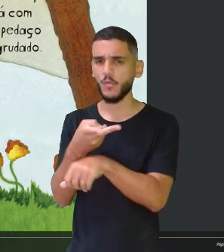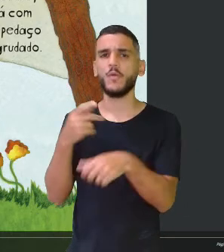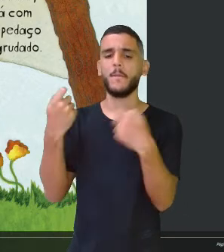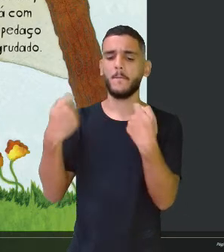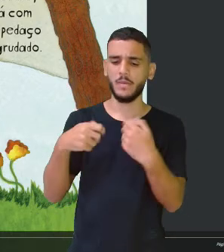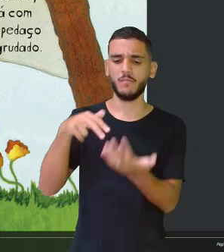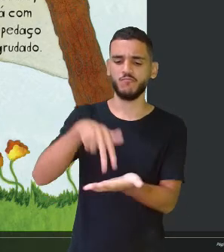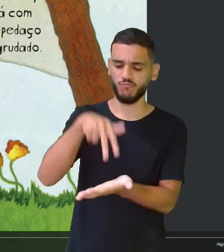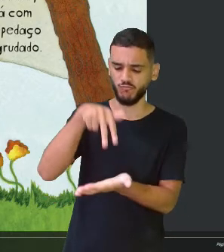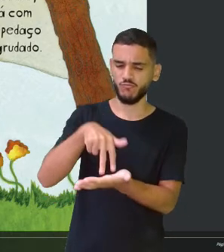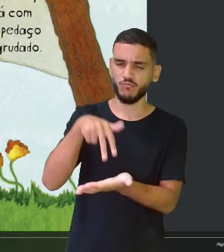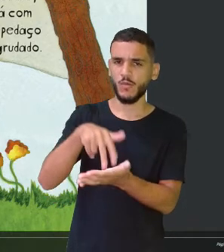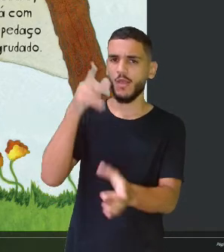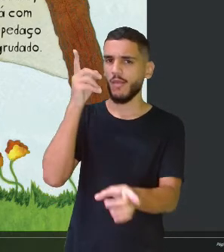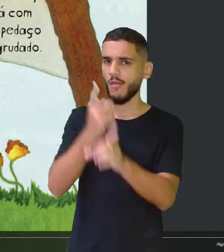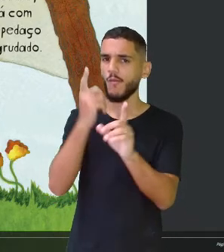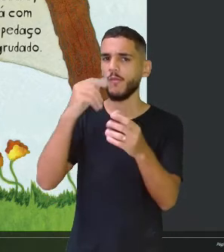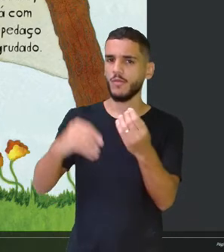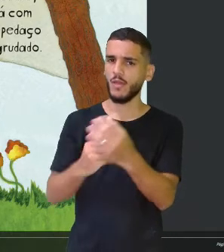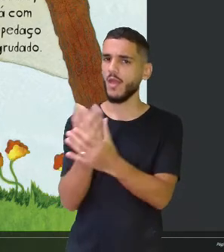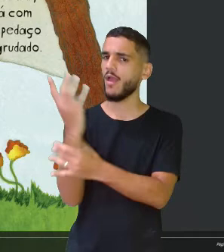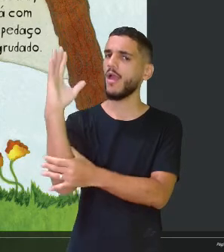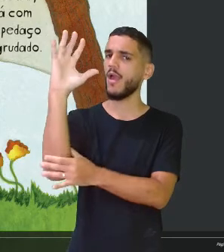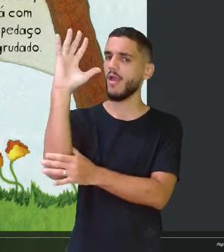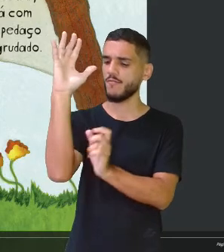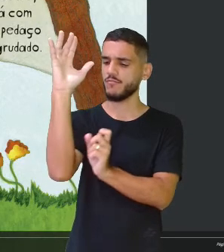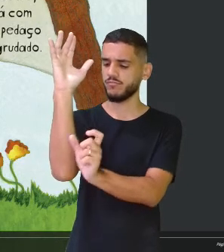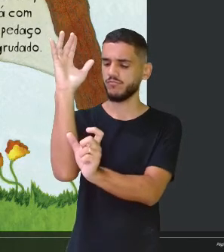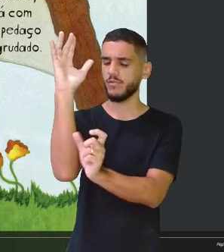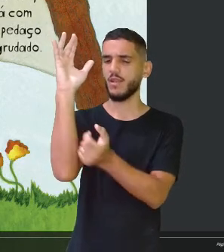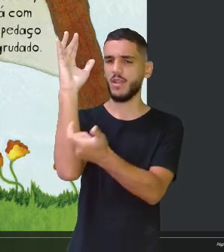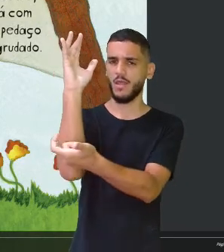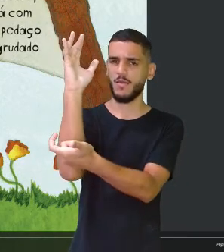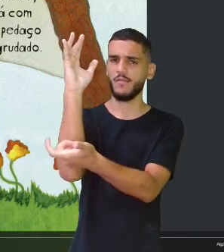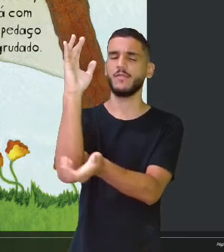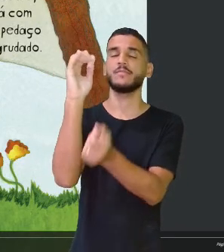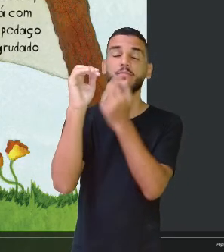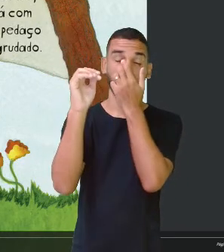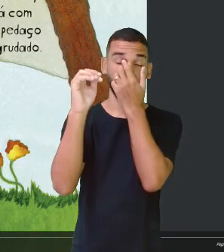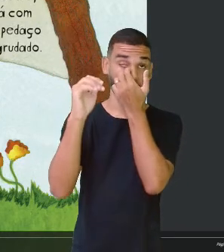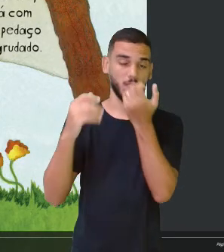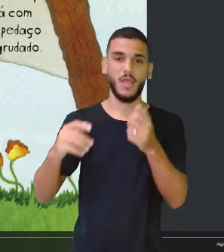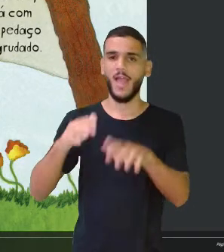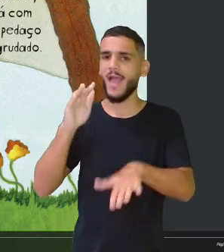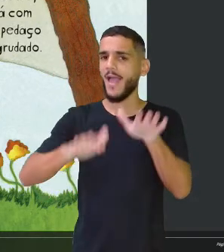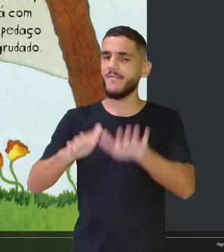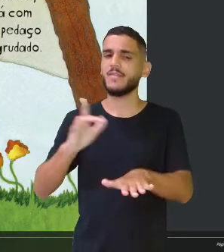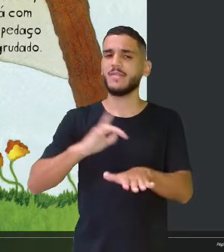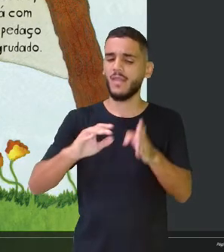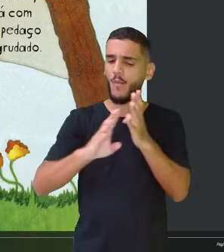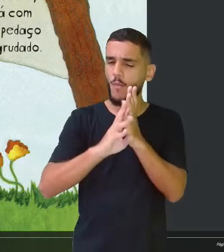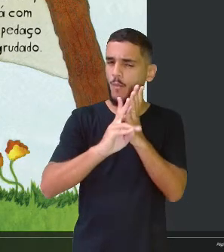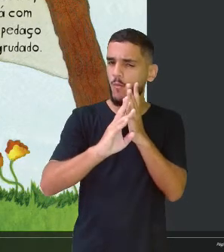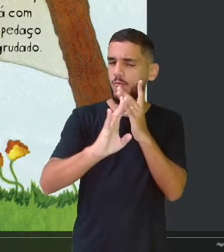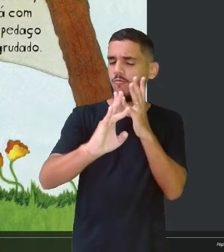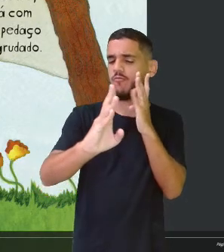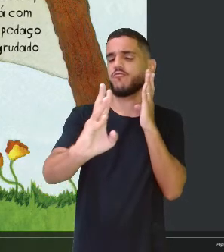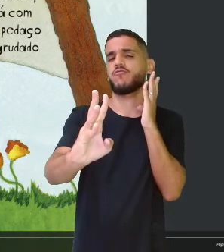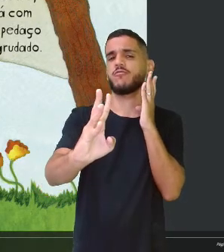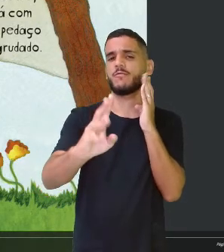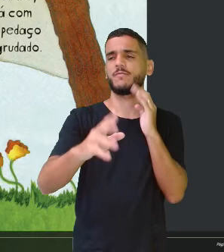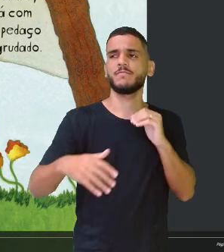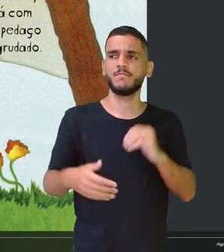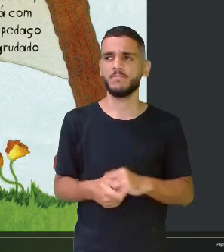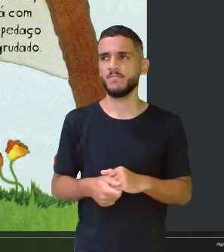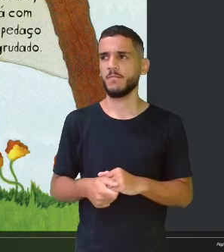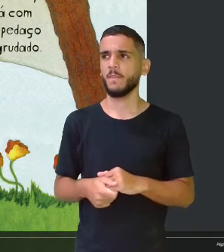pulinhos e vê a árvore dos pedaços. Vá logo, porque costuma ter fila para chegar lá. E o peixinho foi.